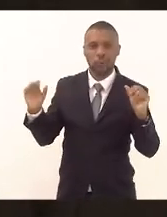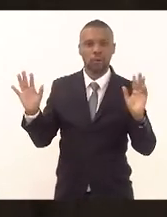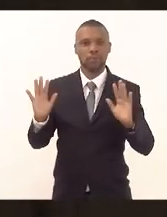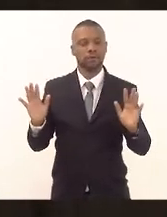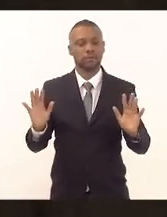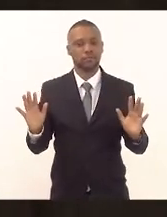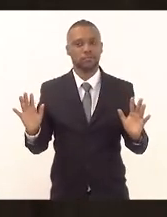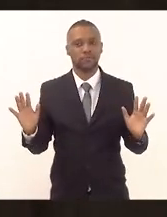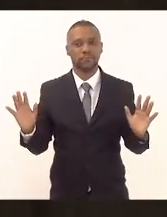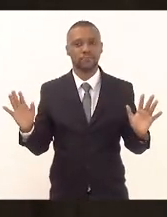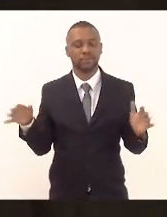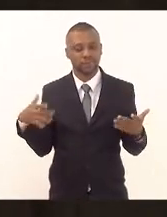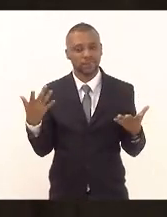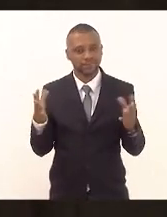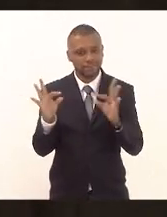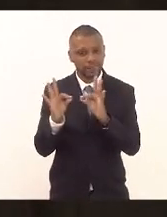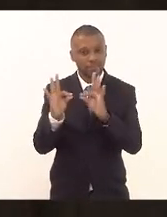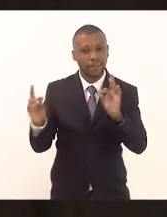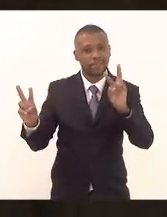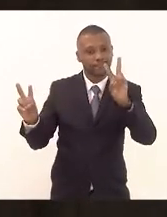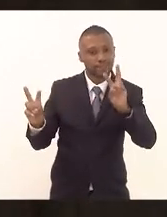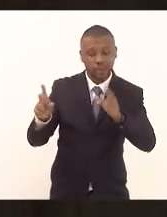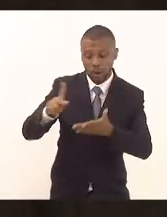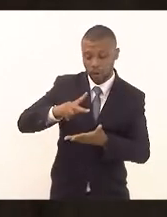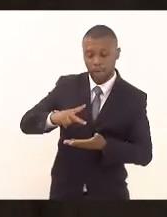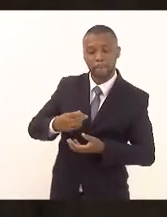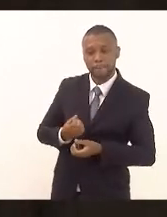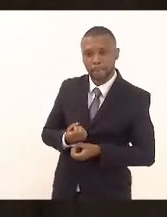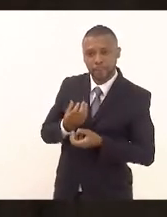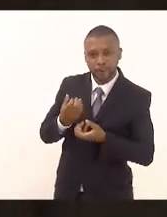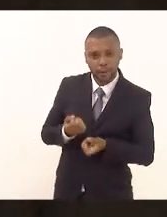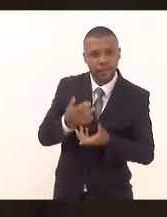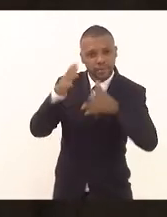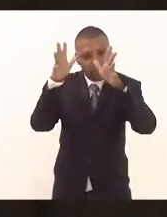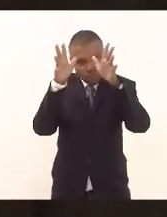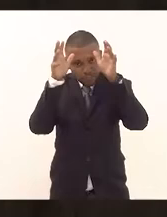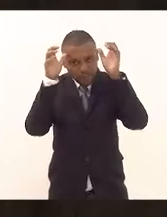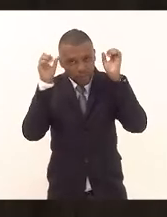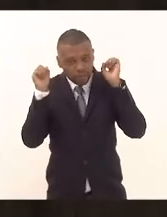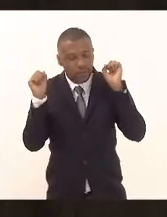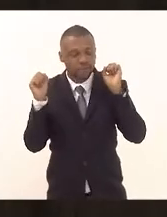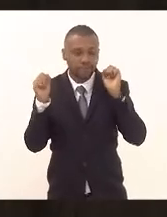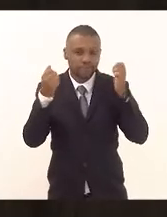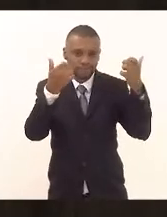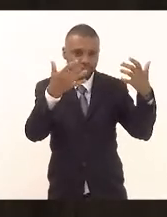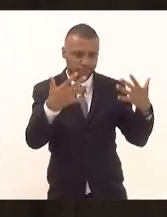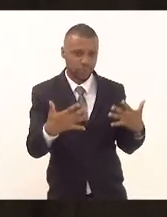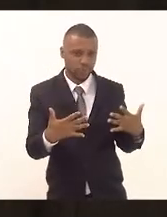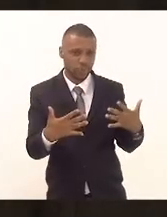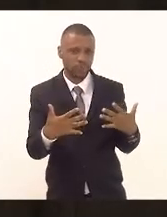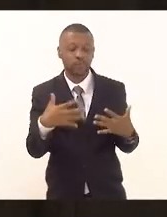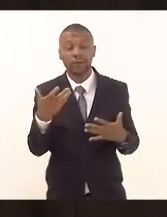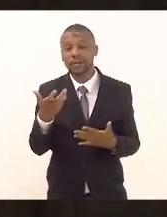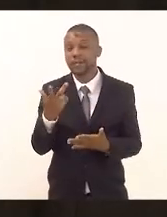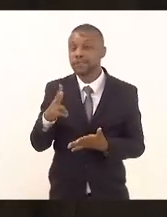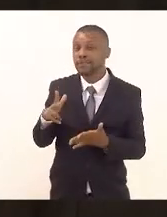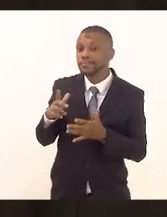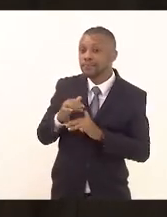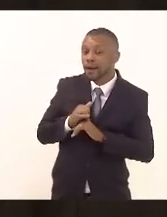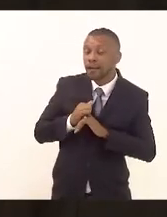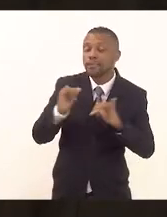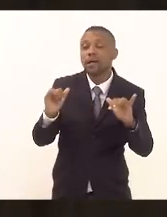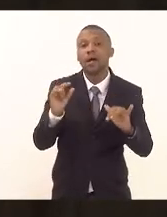não é? Isso daí, grande poeta amazonense, Thiago de Mello. Eu queria dizer que